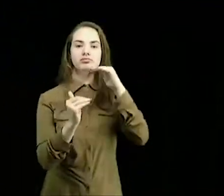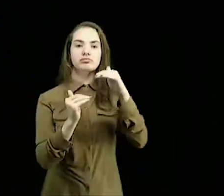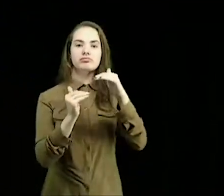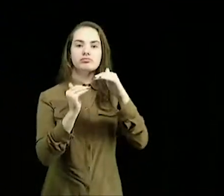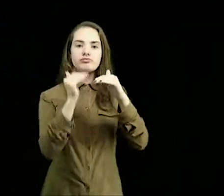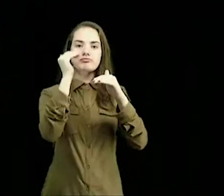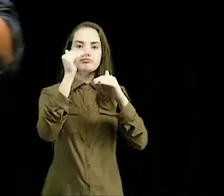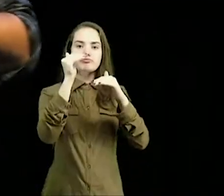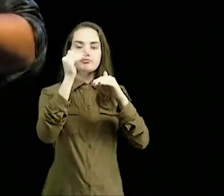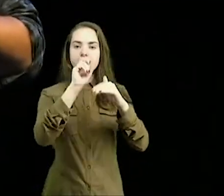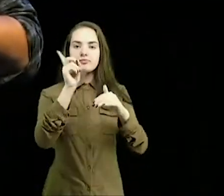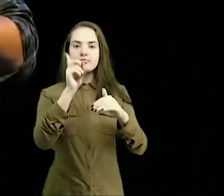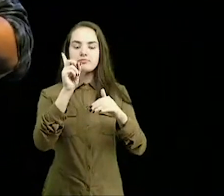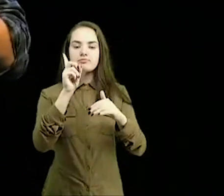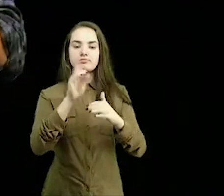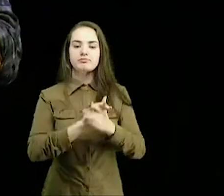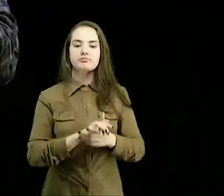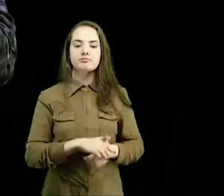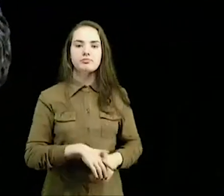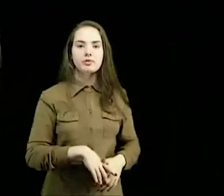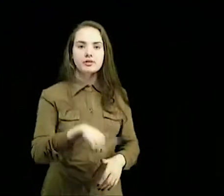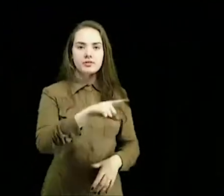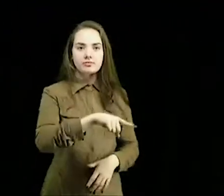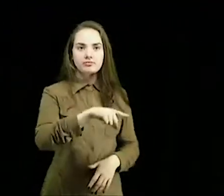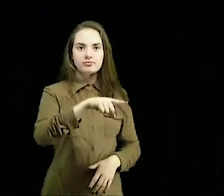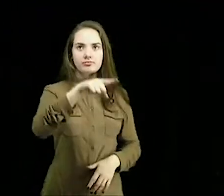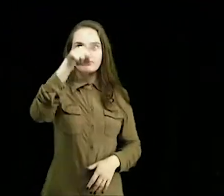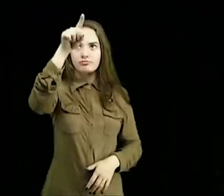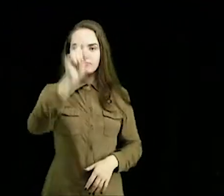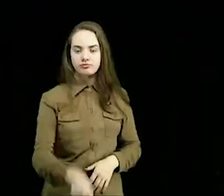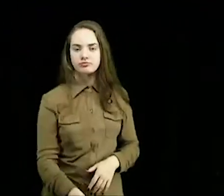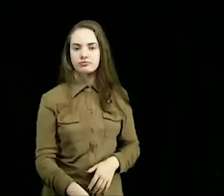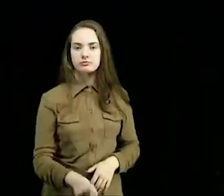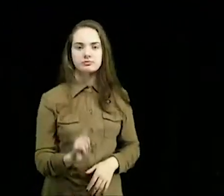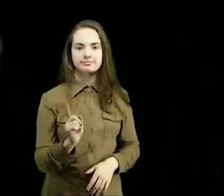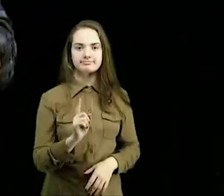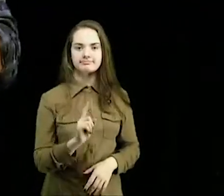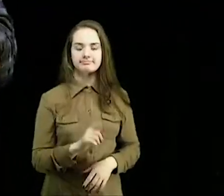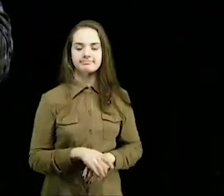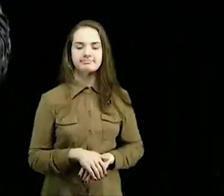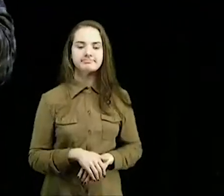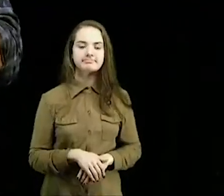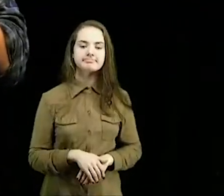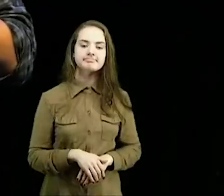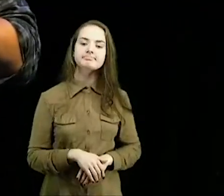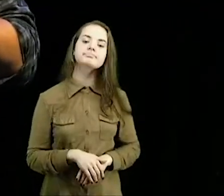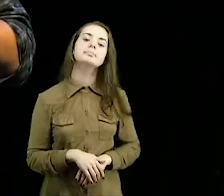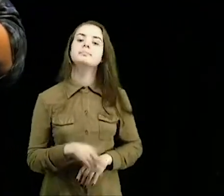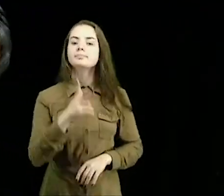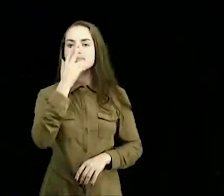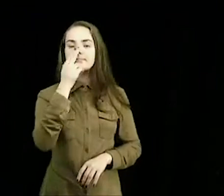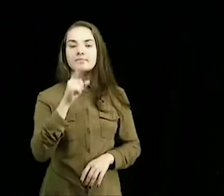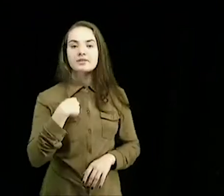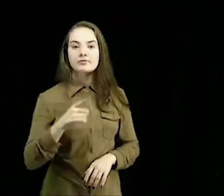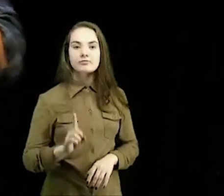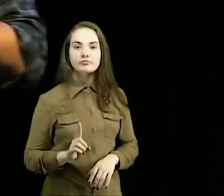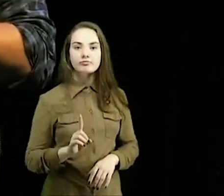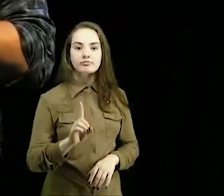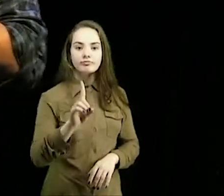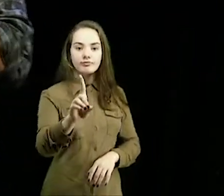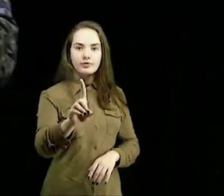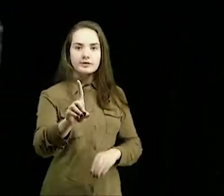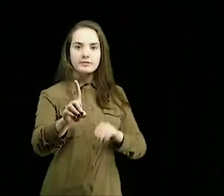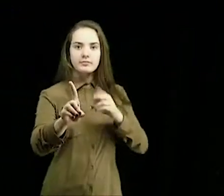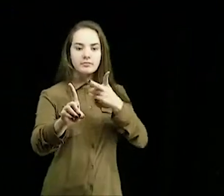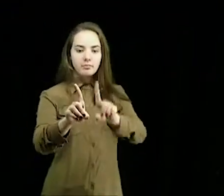só marcha ré. Eu vi gente que dá passo, e a impressão que ele tem, pastor, parece que eu dou um passo para frente, três passos para